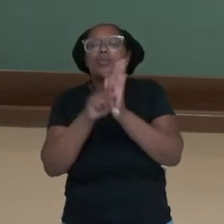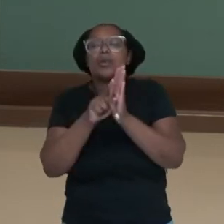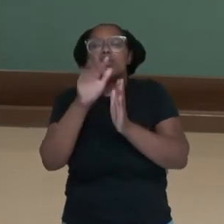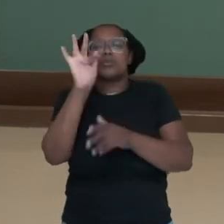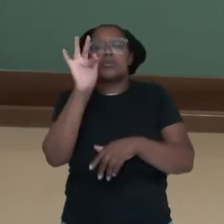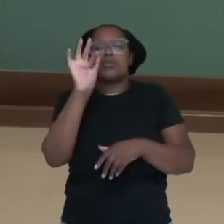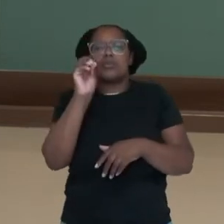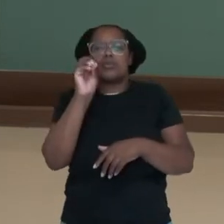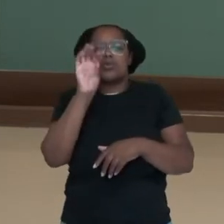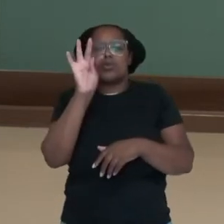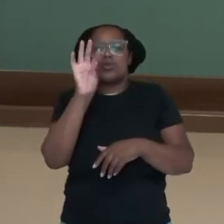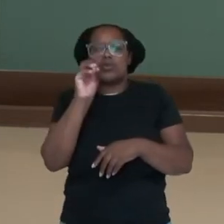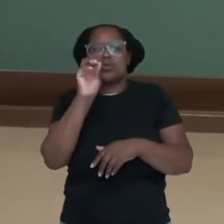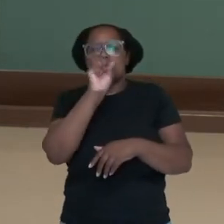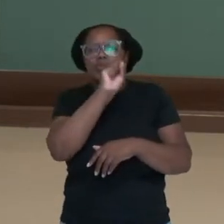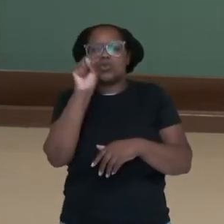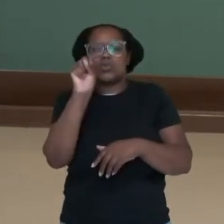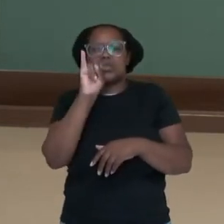fotossíntese.